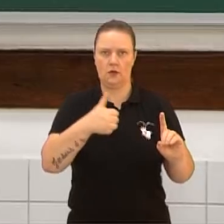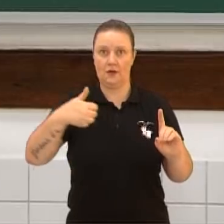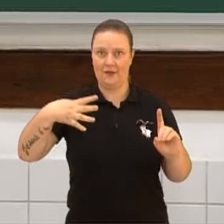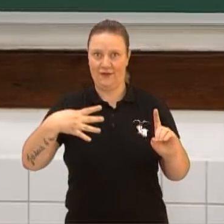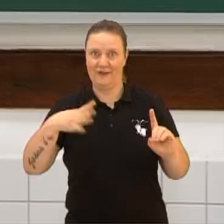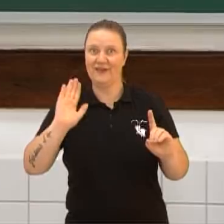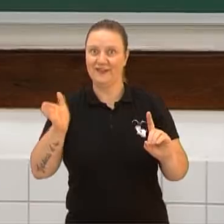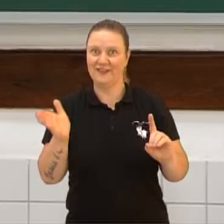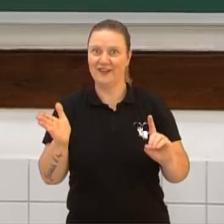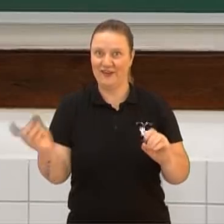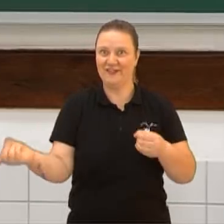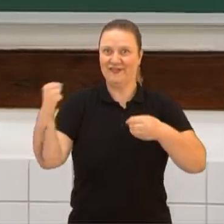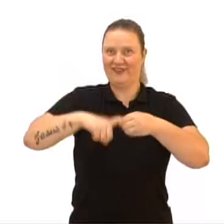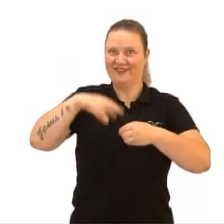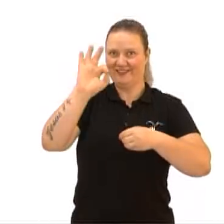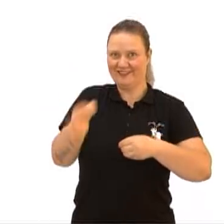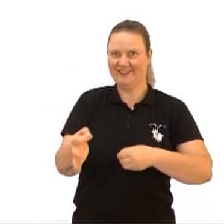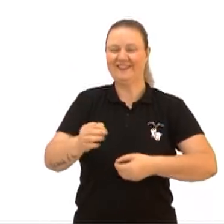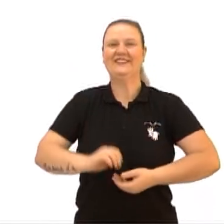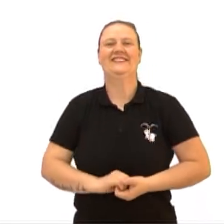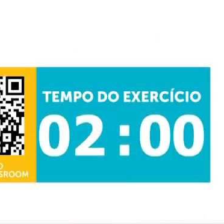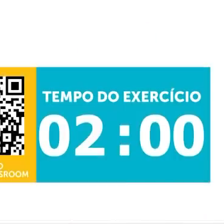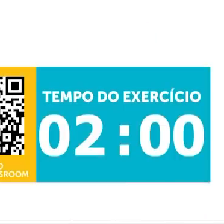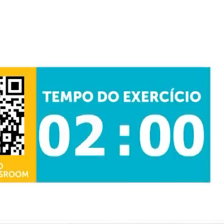professora já retoma aqui para a gente corrigir.